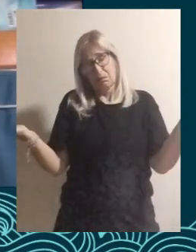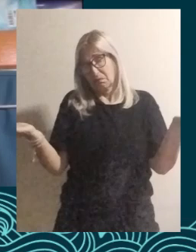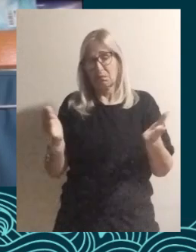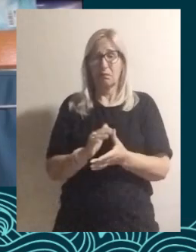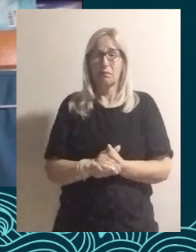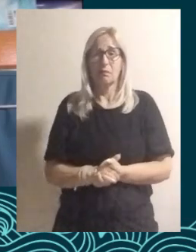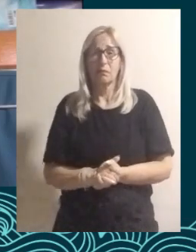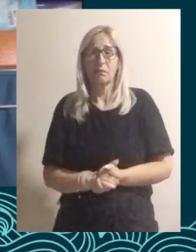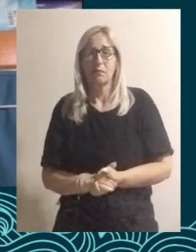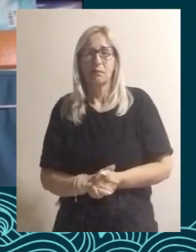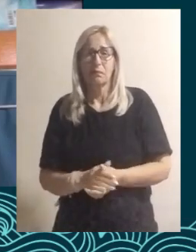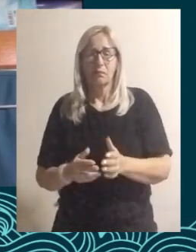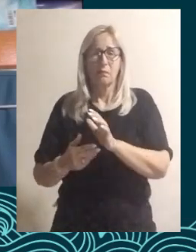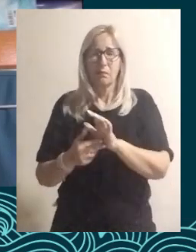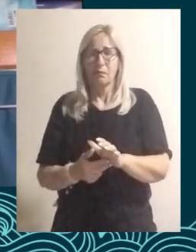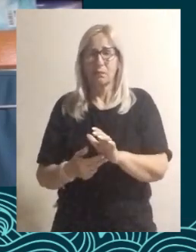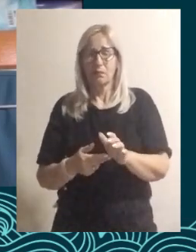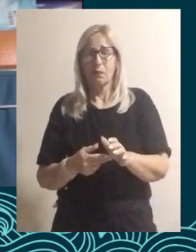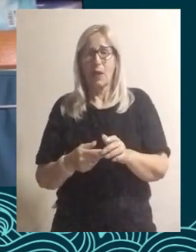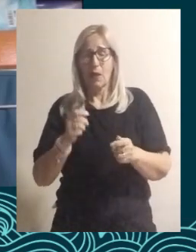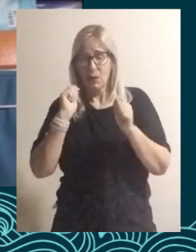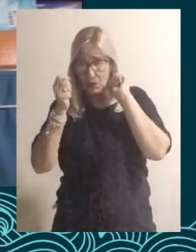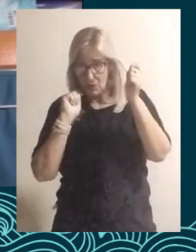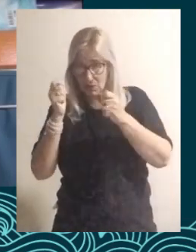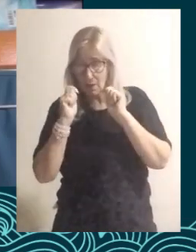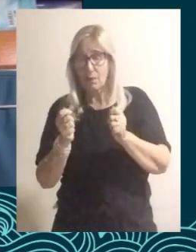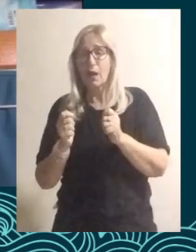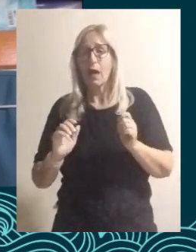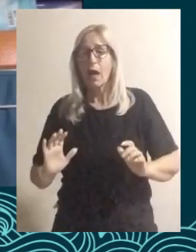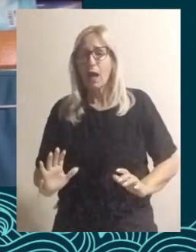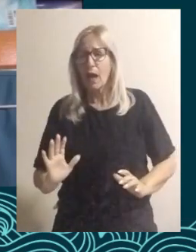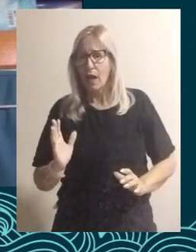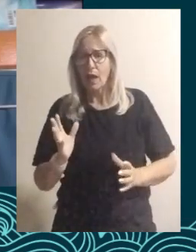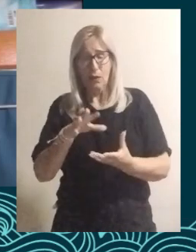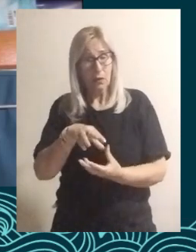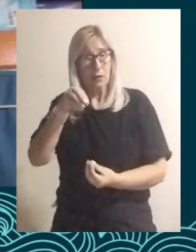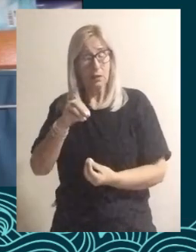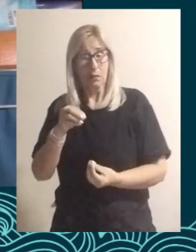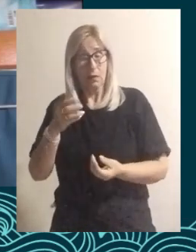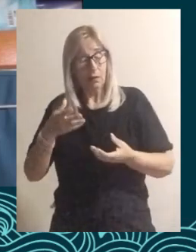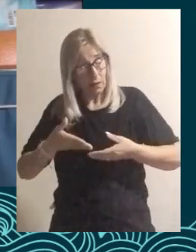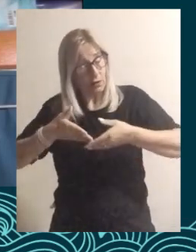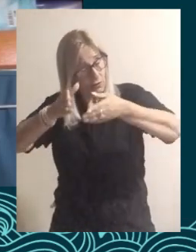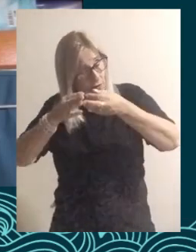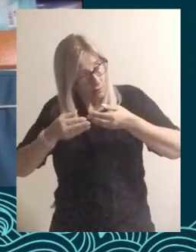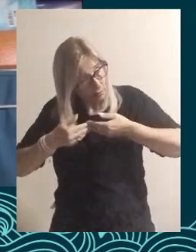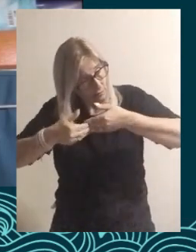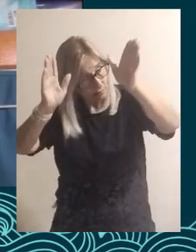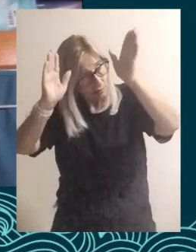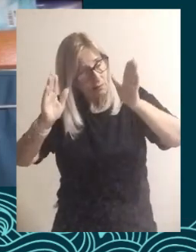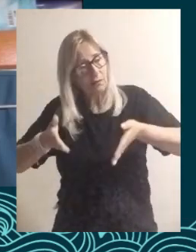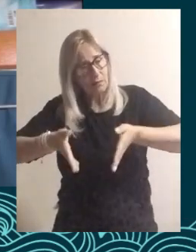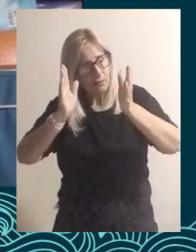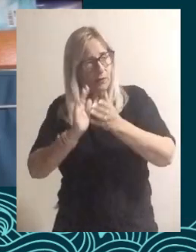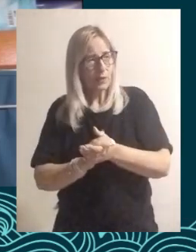como é que você vai ler isso. Ela, para xamã, eram os espíritos que me deram permissão, que